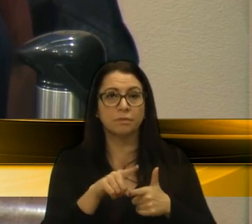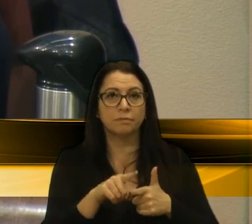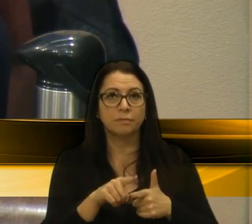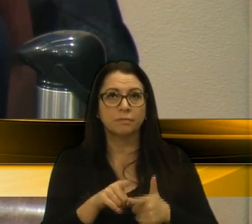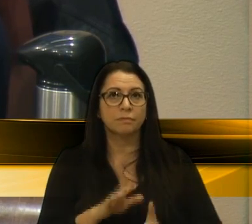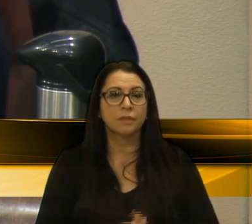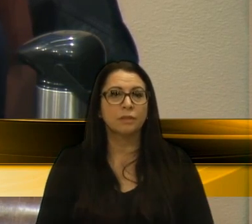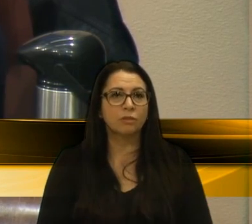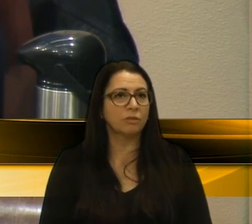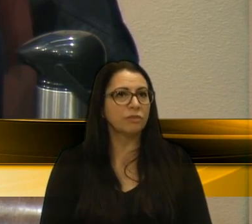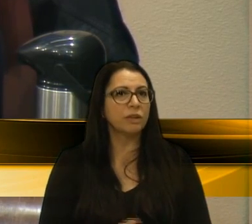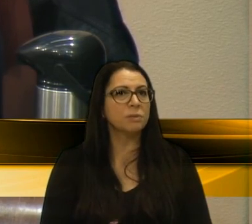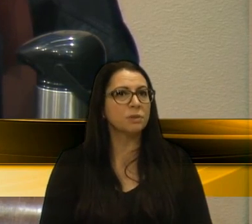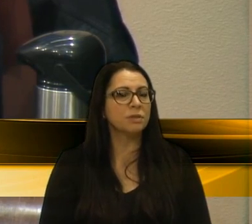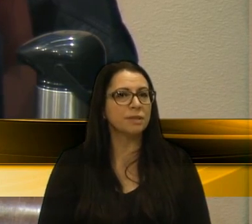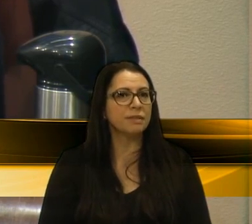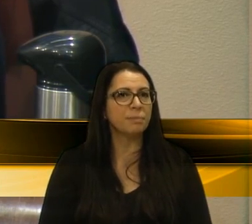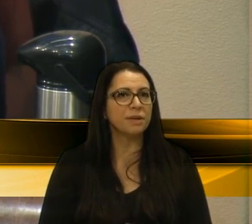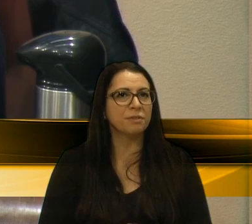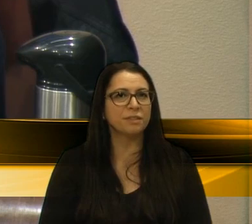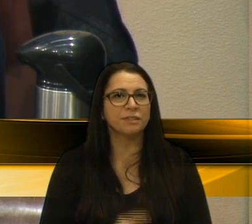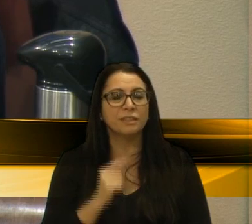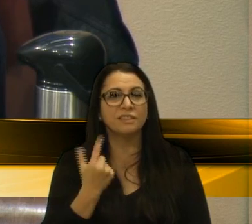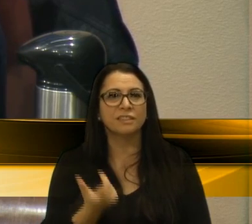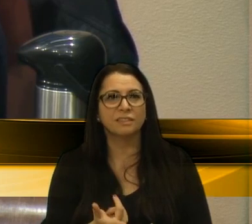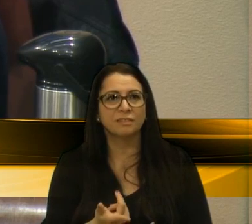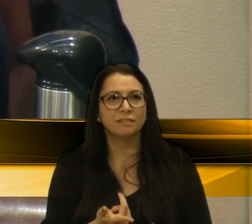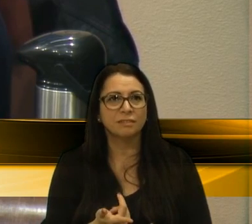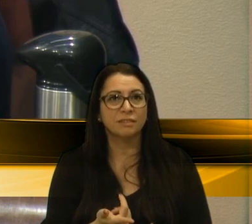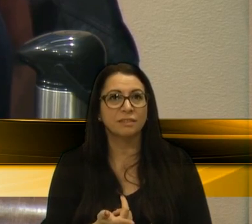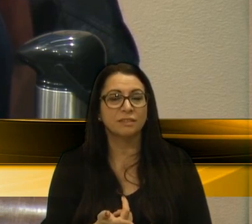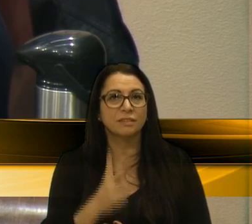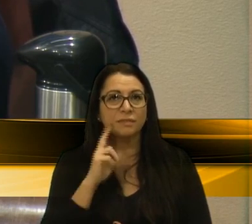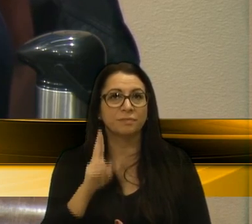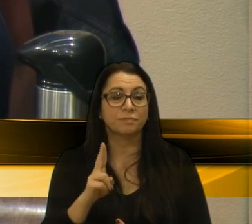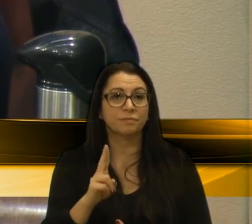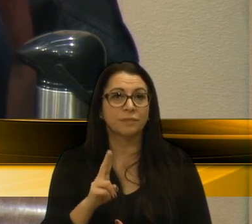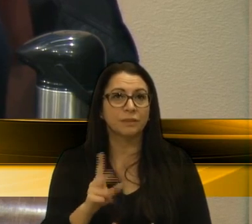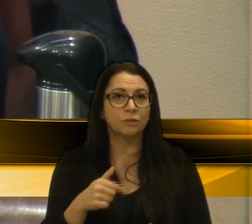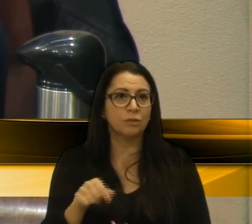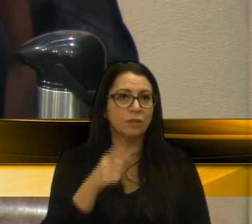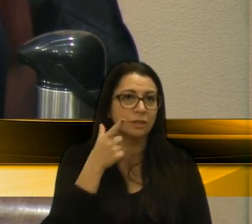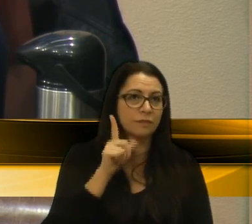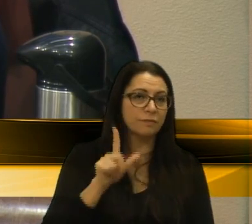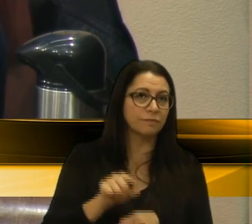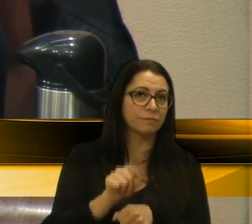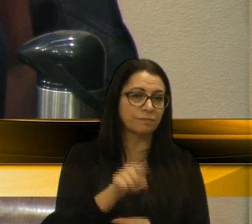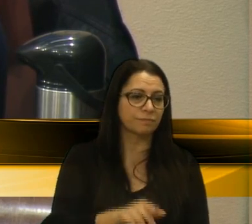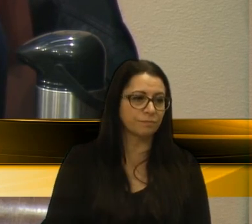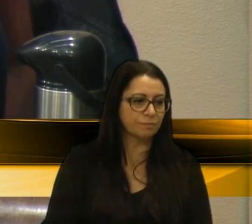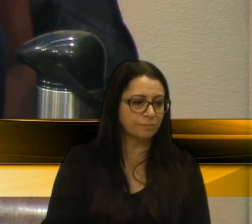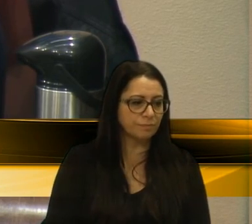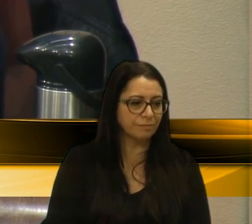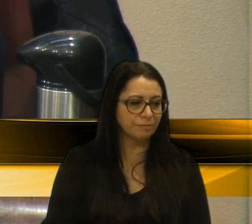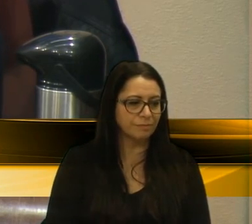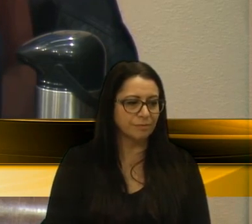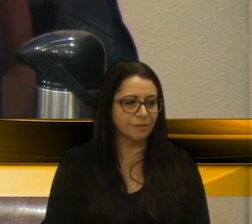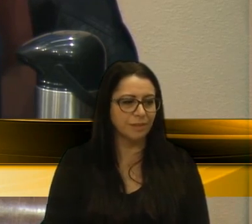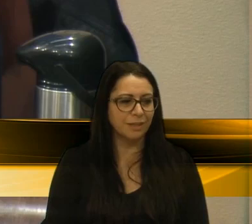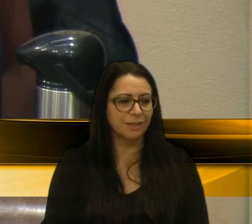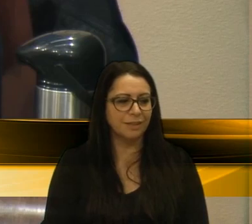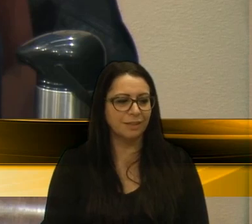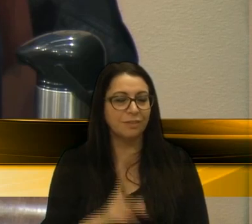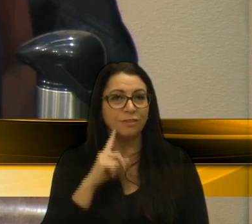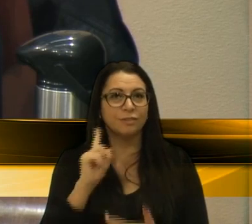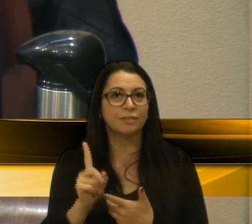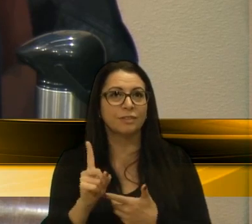a questão das atribuições da Câmara e não você ganhar esmola. Tá? Isso é esmola, né?